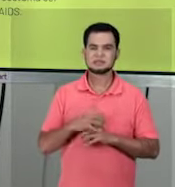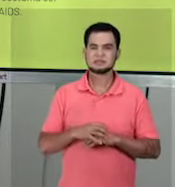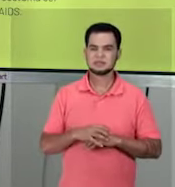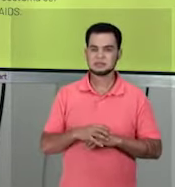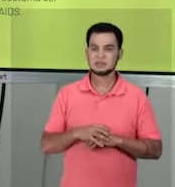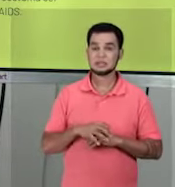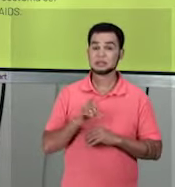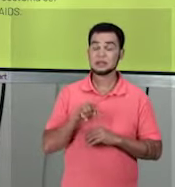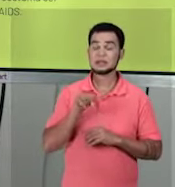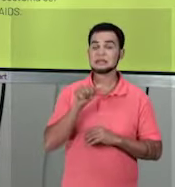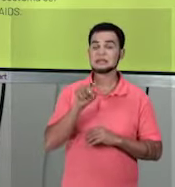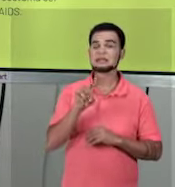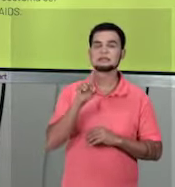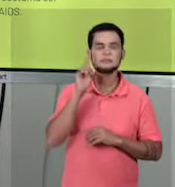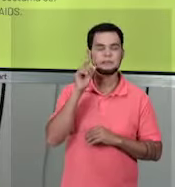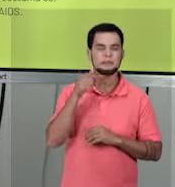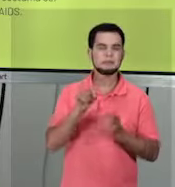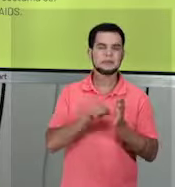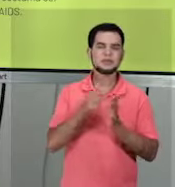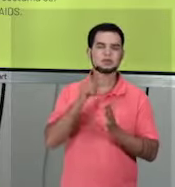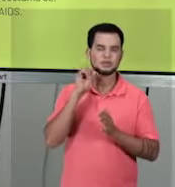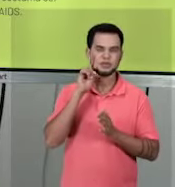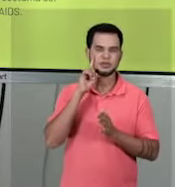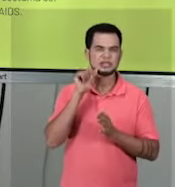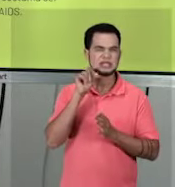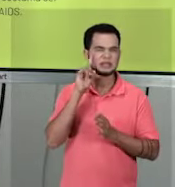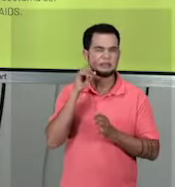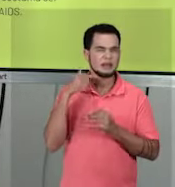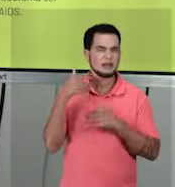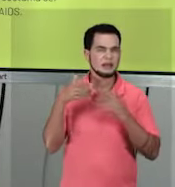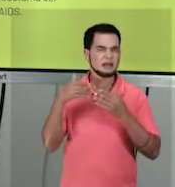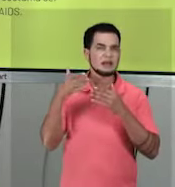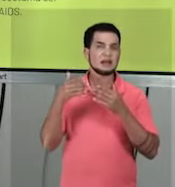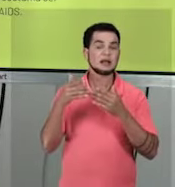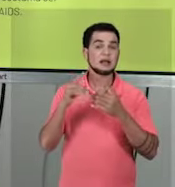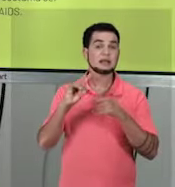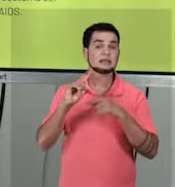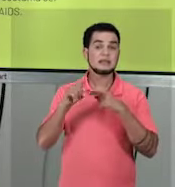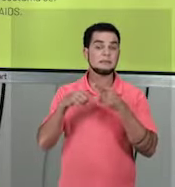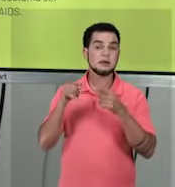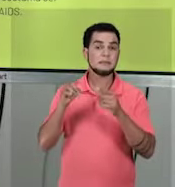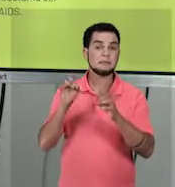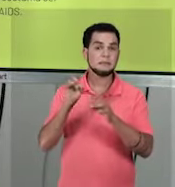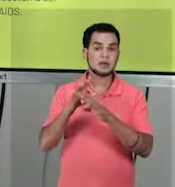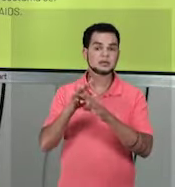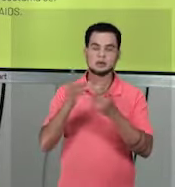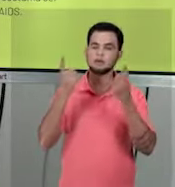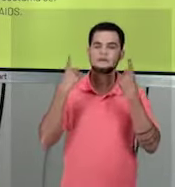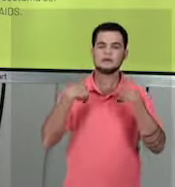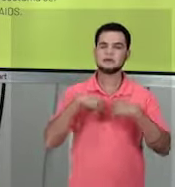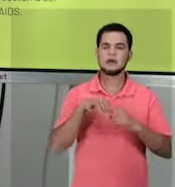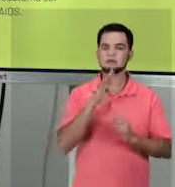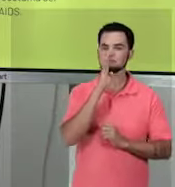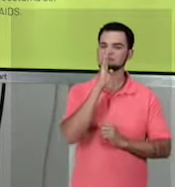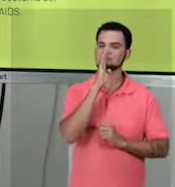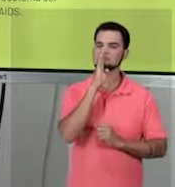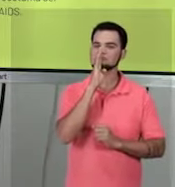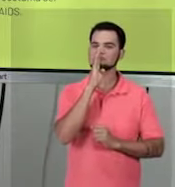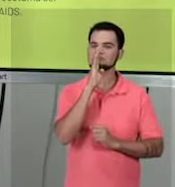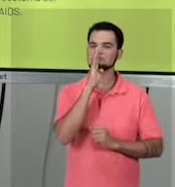15 primeiros dias de infecção. Após esse período, o vírus fica lá quietinho no organismo, podendo às